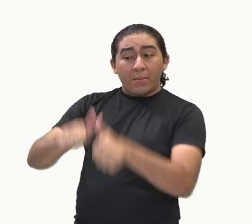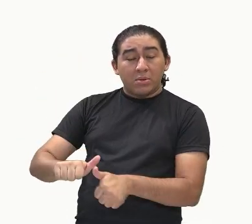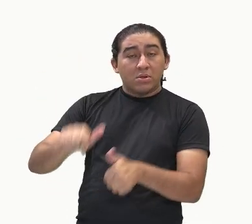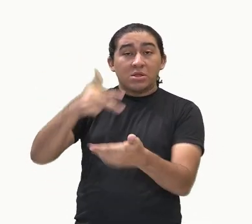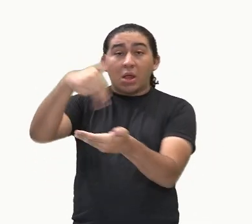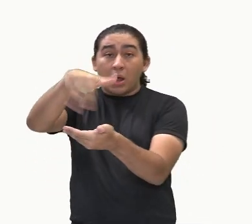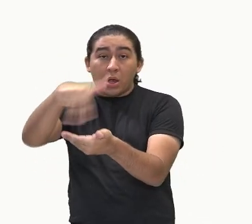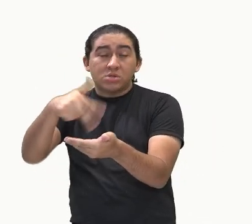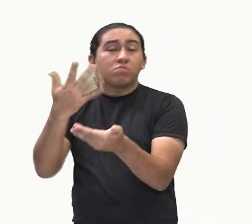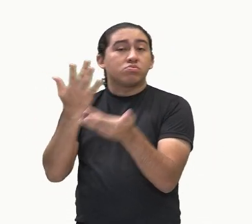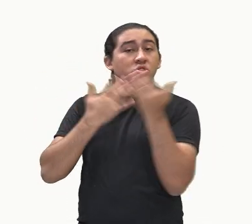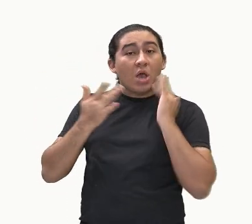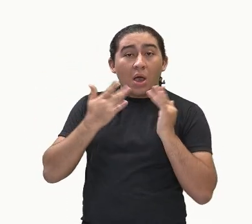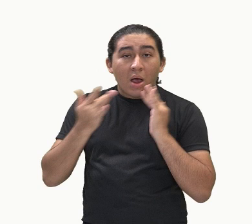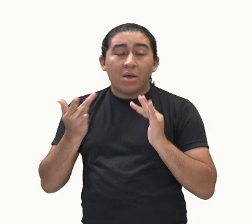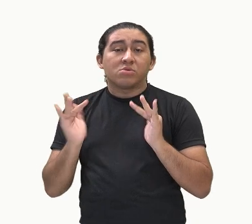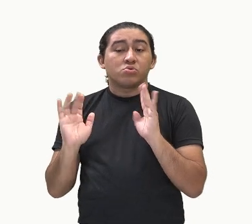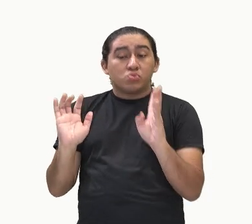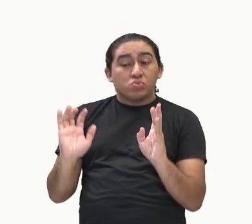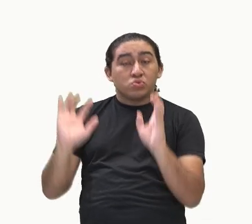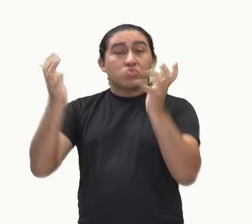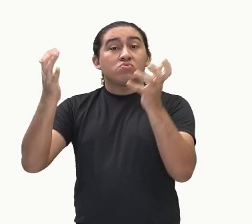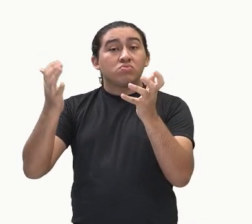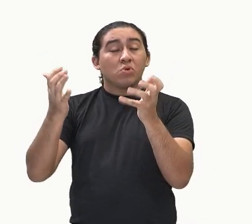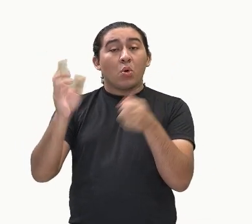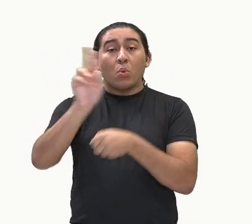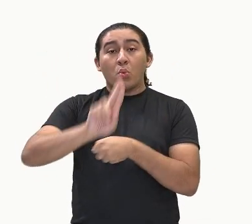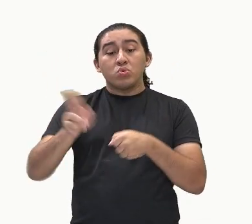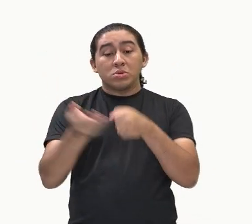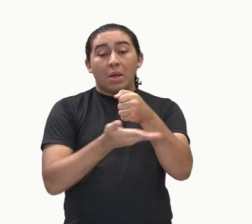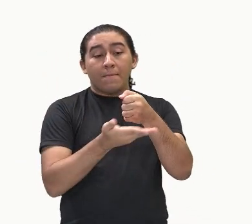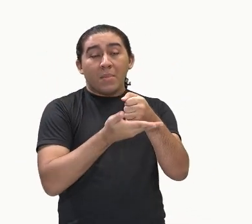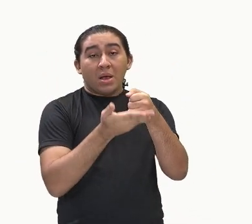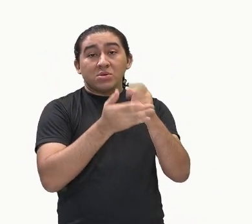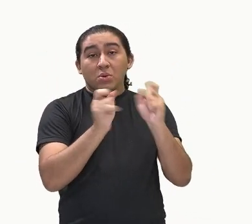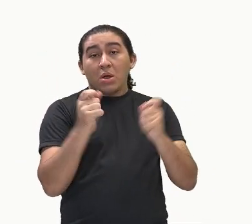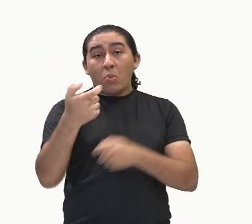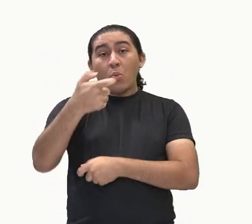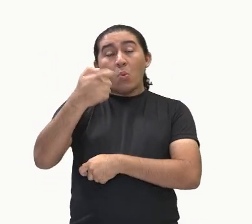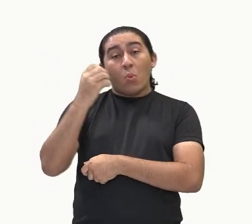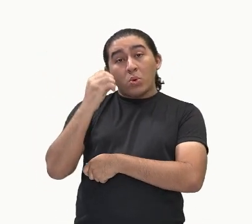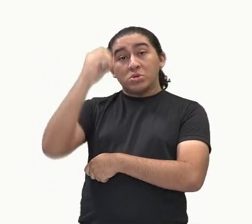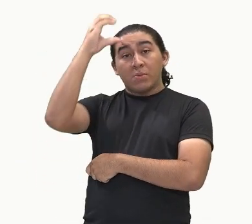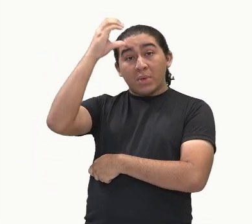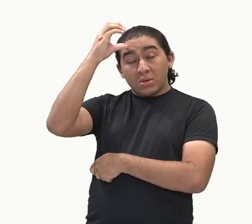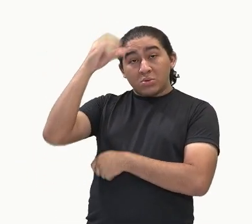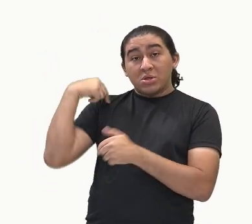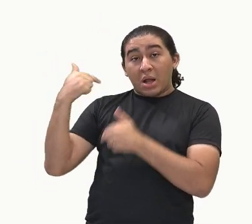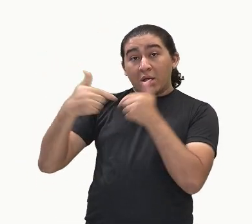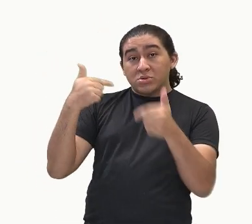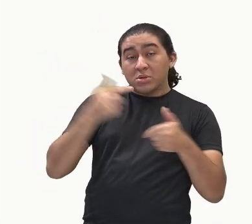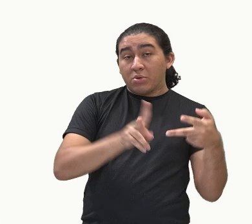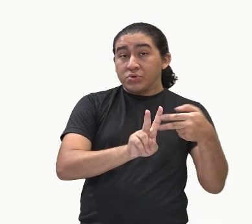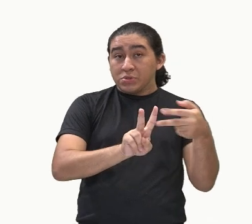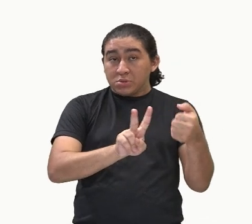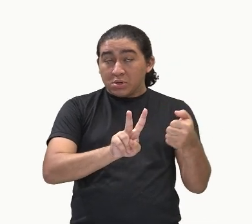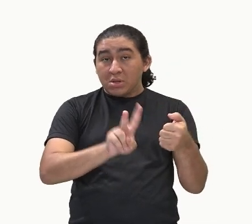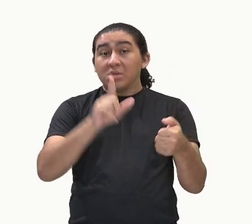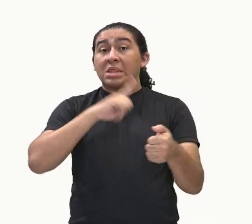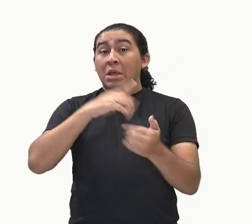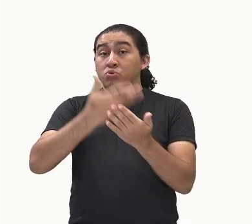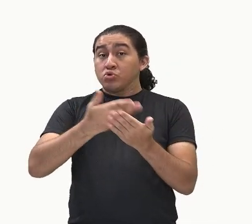um teatro, de preparar um espetáculo baseado nessa sabedoria ancestral, tem um estudo por trás. Não se